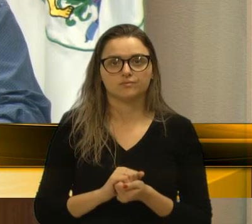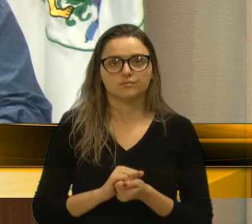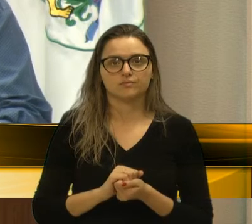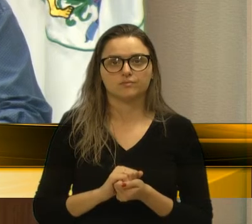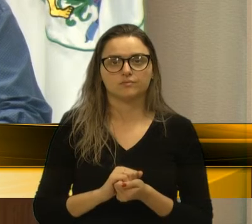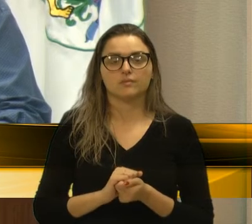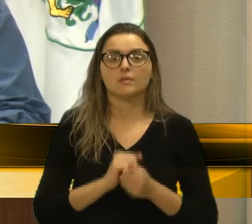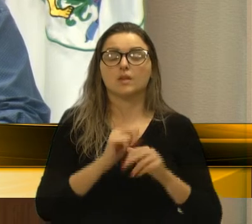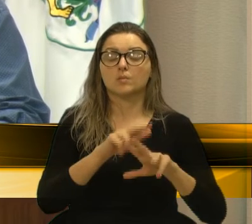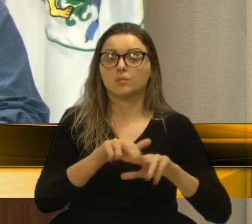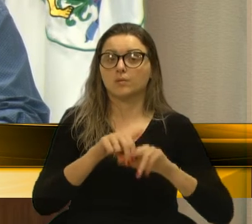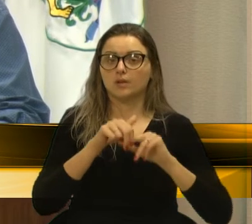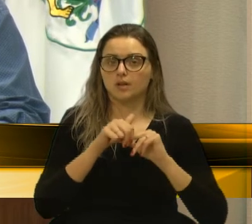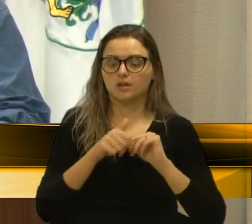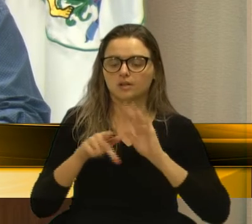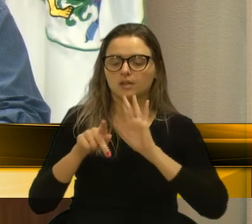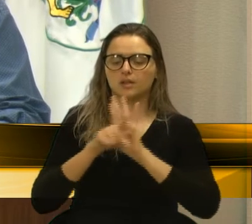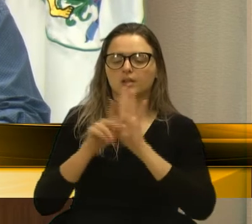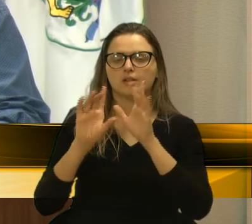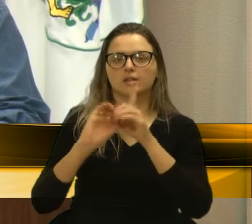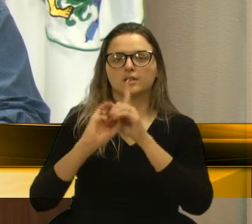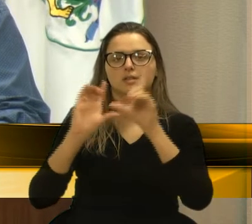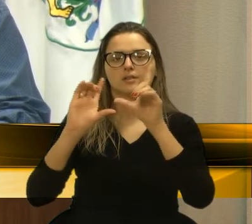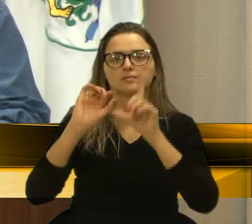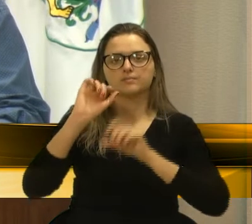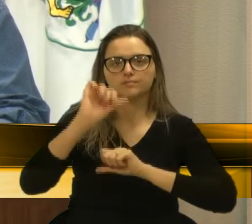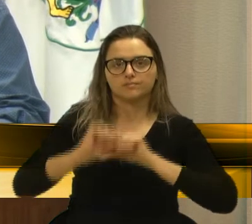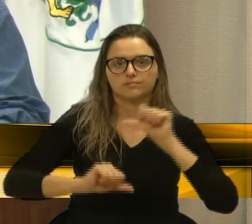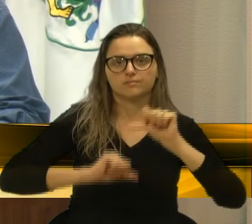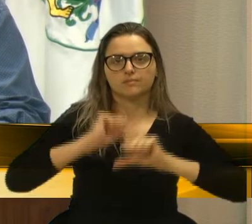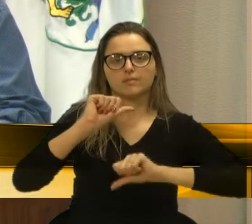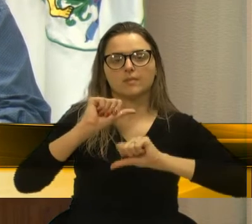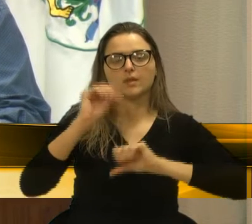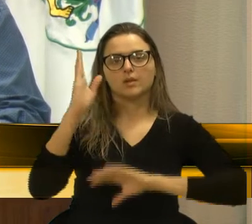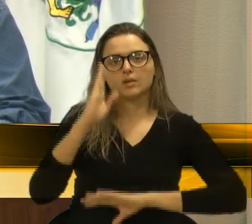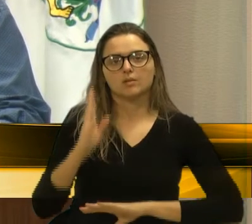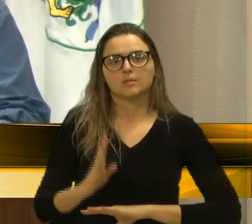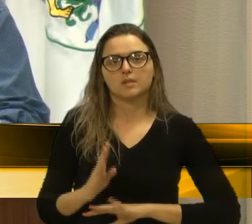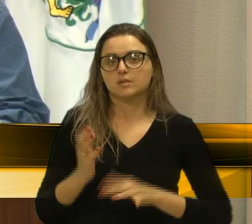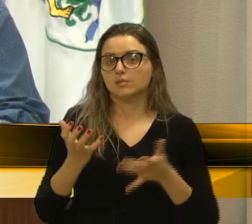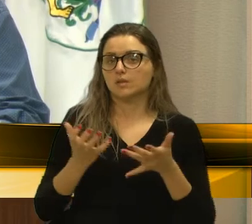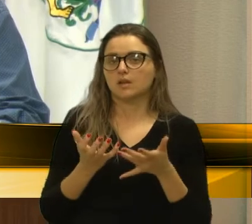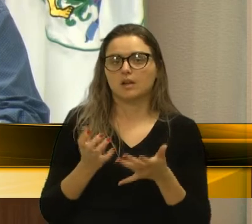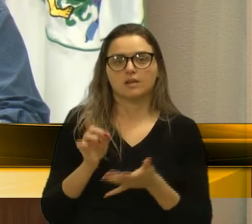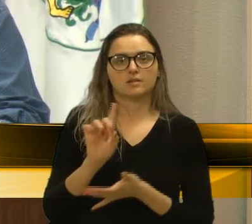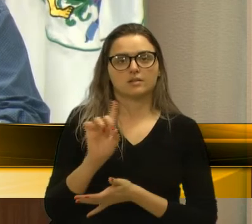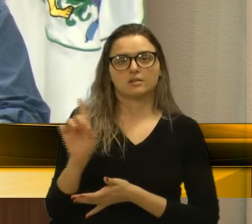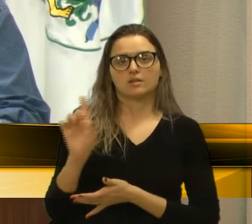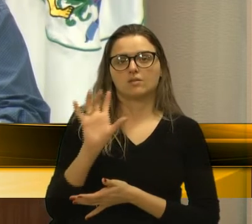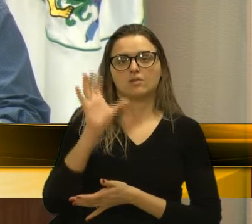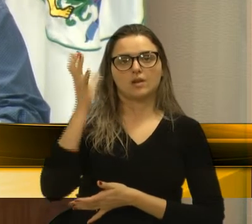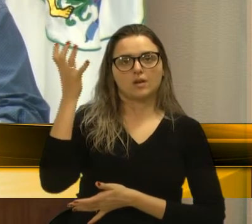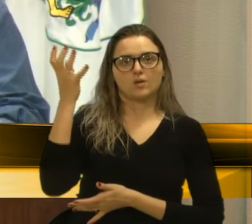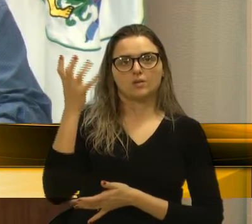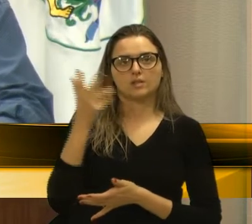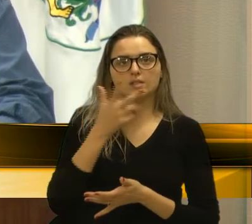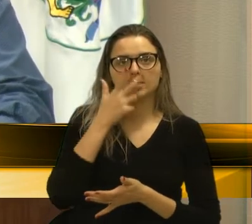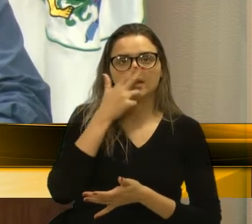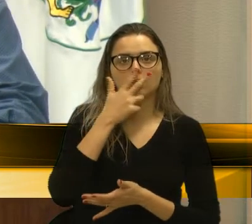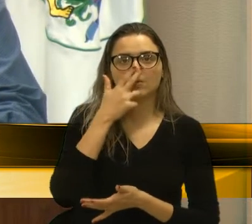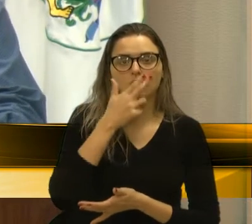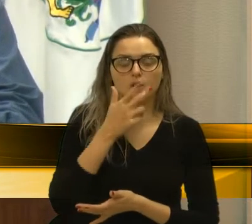vias democráticas, a transformação que o Brasil quer não acontecerá na velocidade que